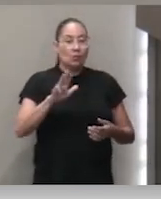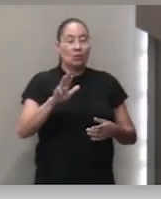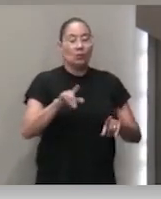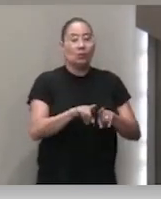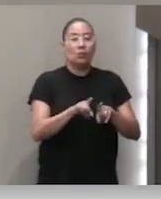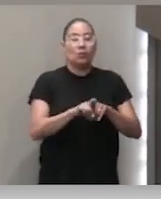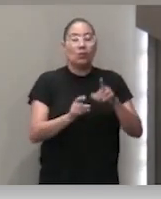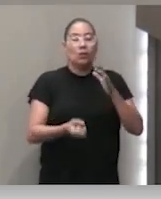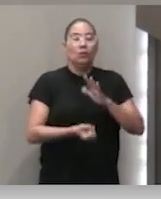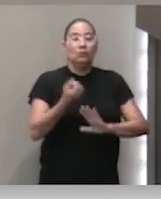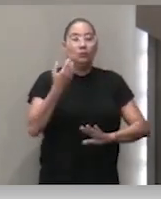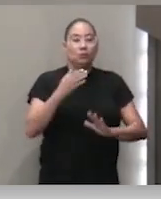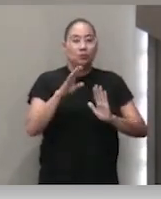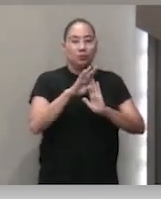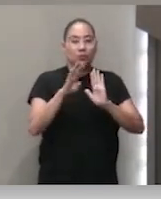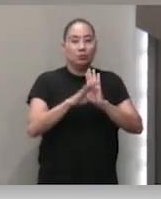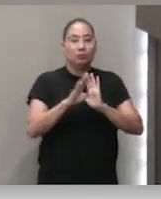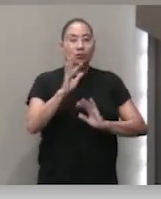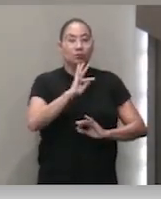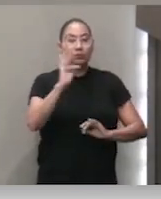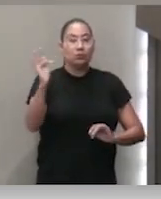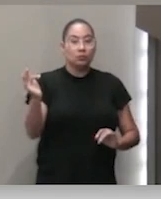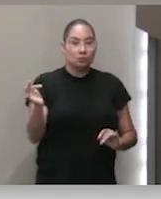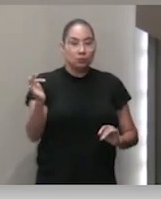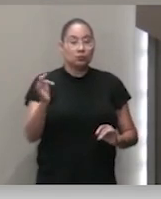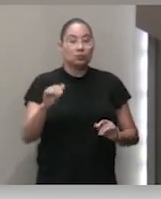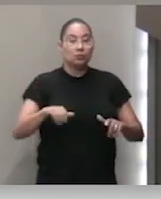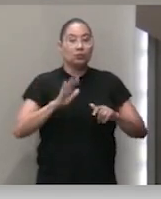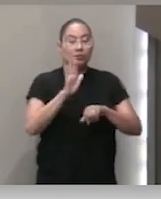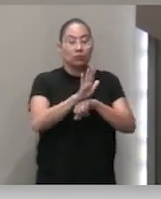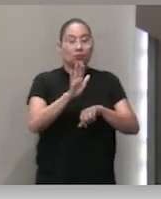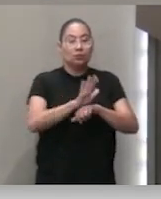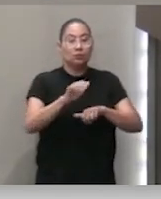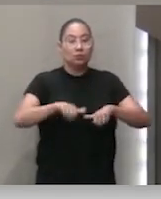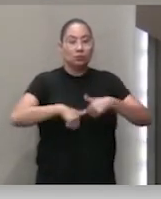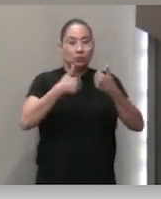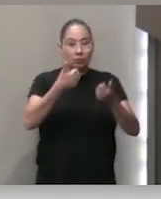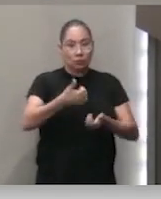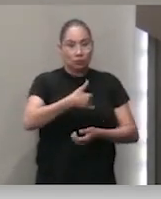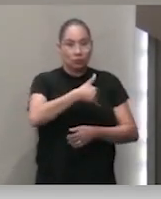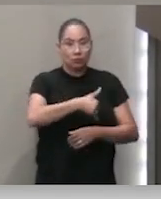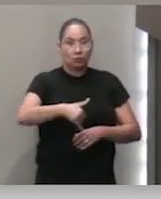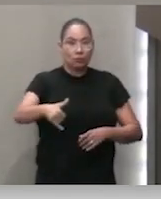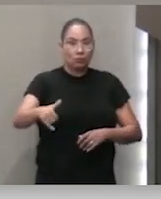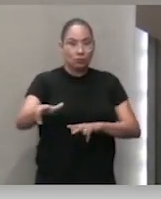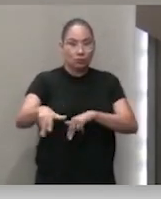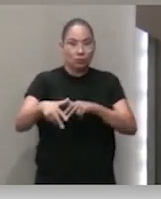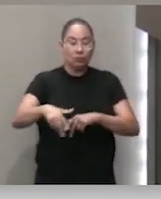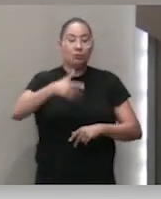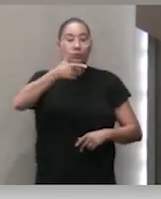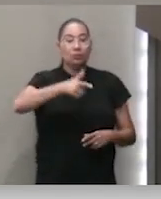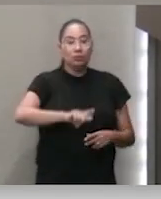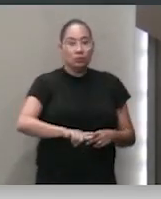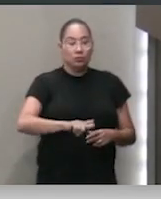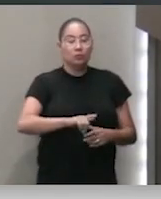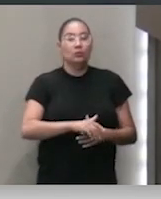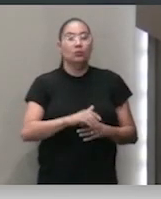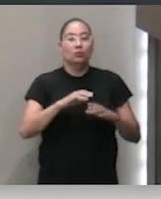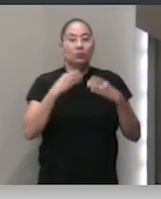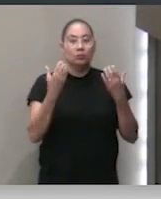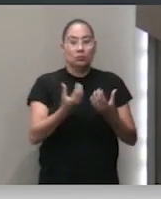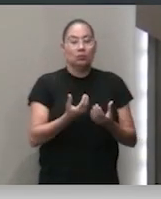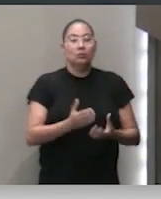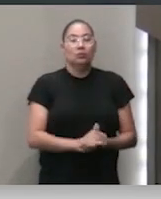um programa federal que vai ajudar aí na melhoria das estradas do meio rural novamente,